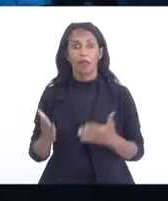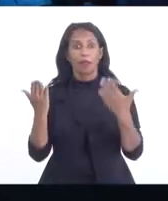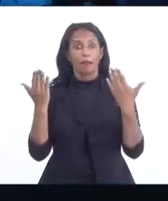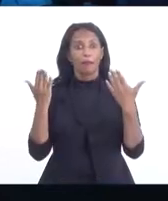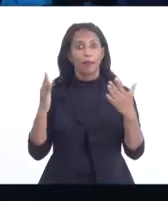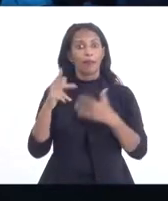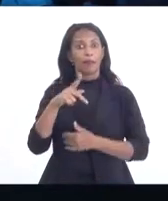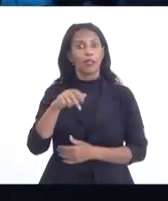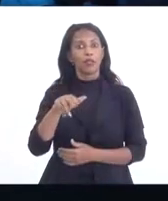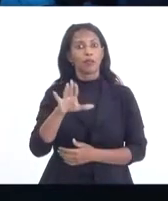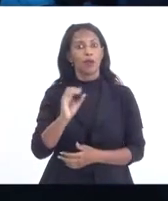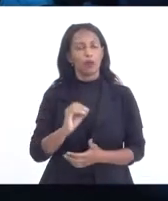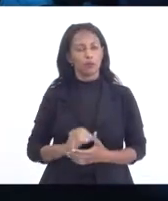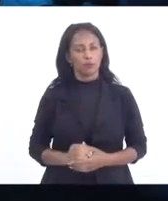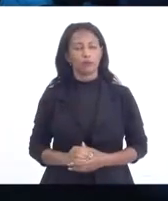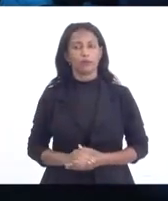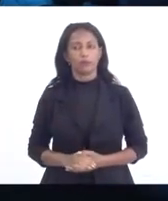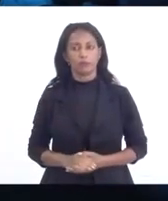Parabéns.